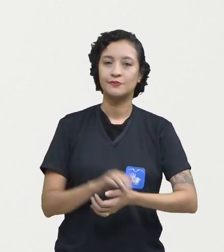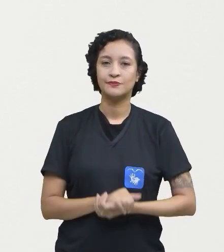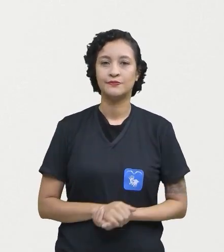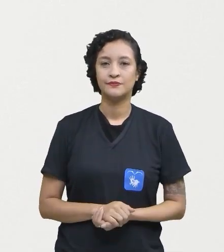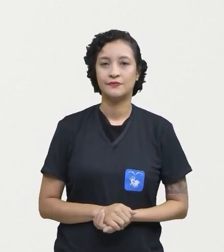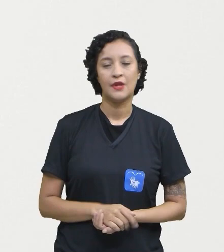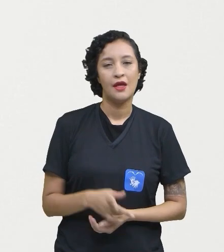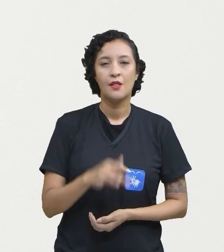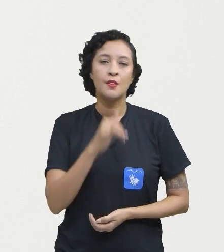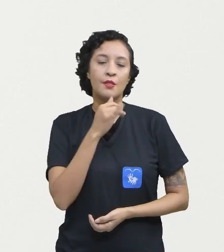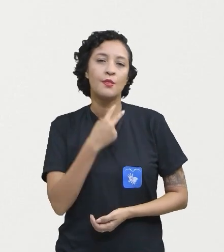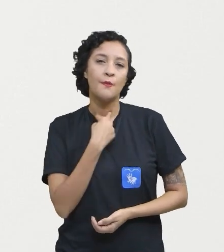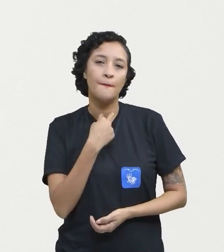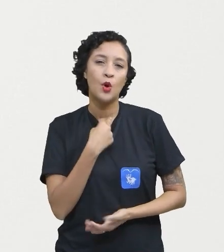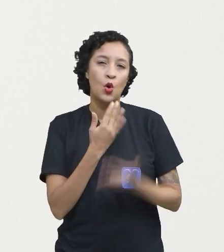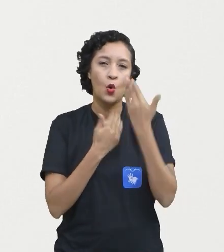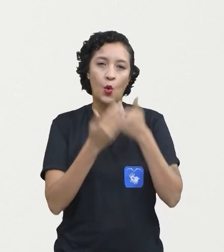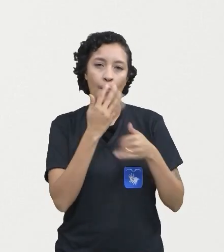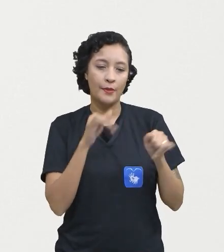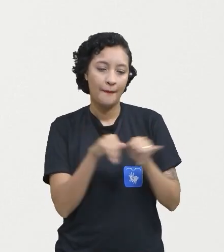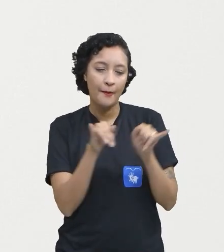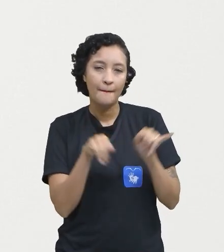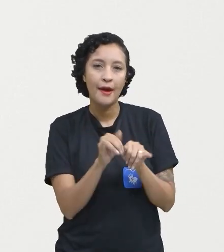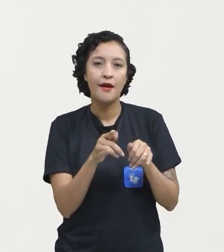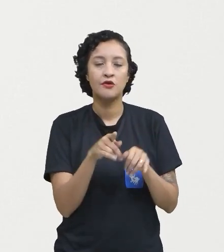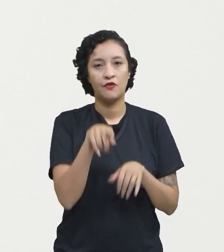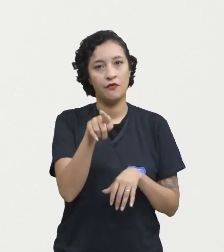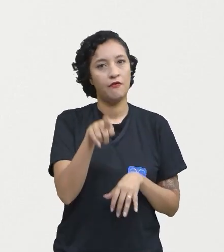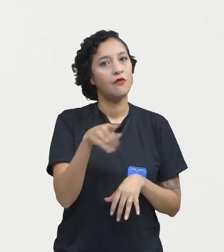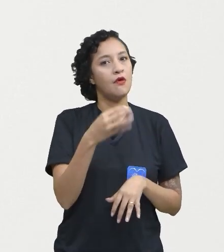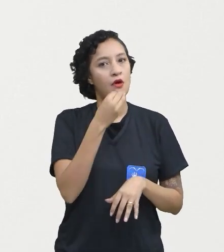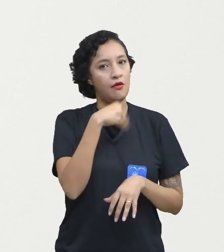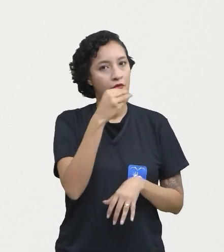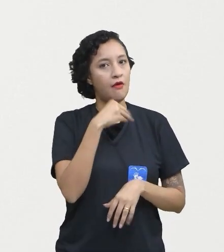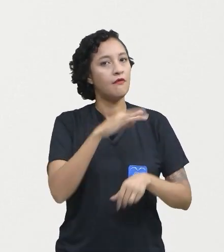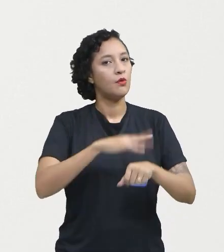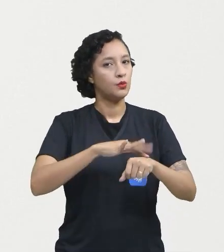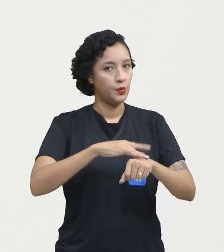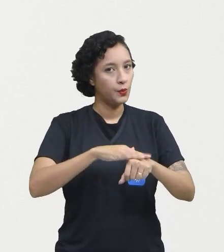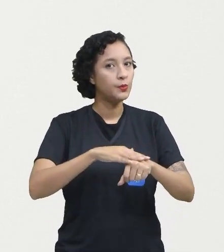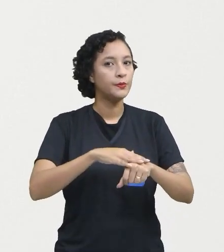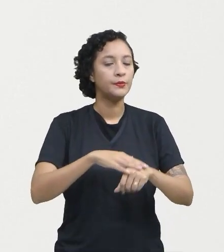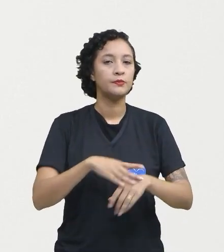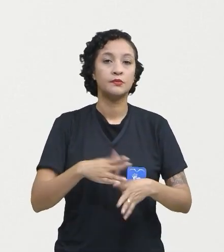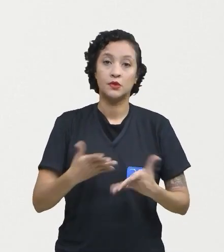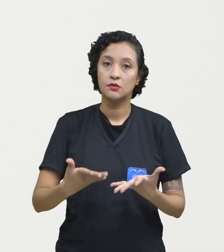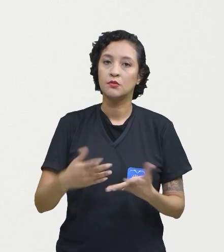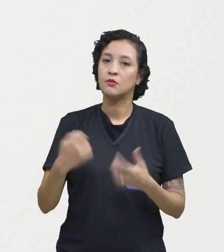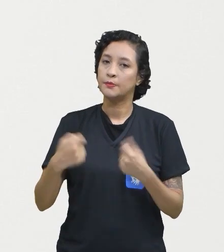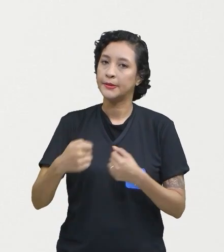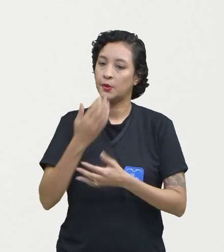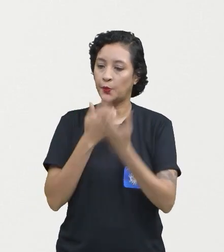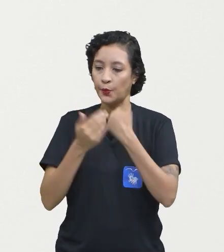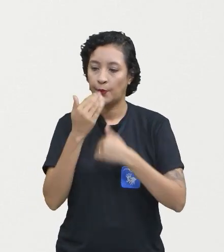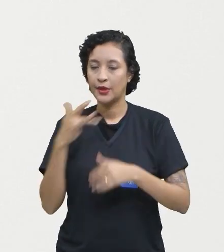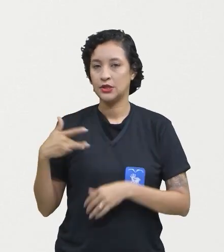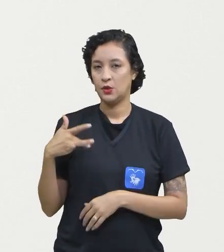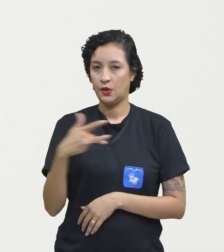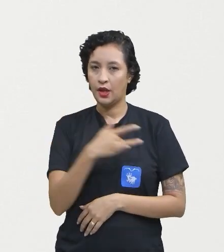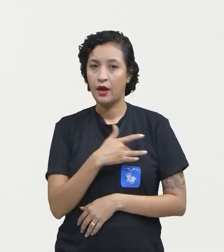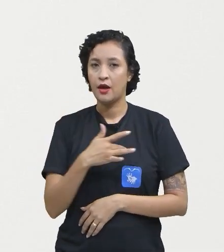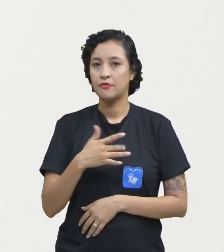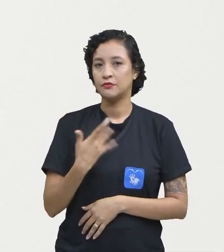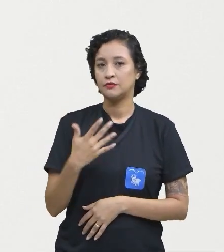comer só bobagem que você não vai ter uma qualidade de vida, pode até doenças, né? Então, os alimentos saudáveis, como os